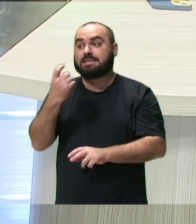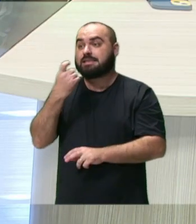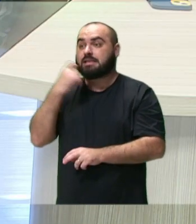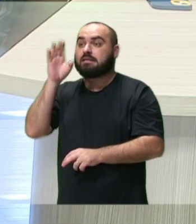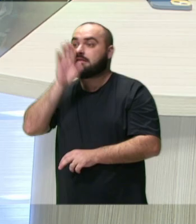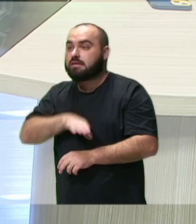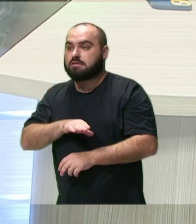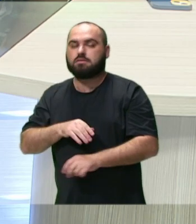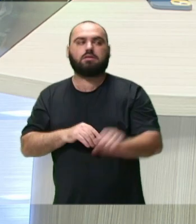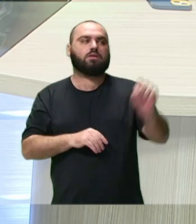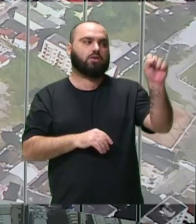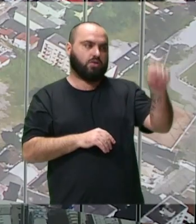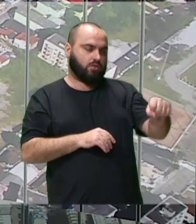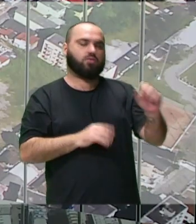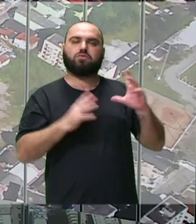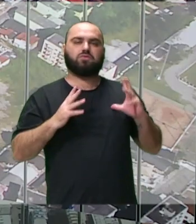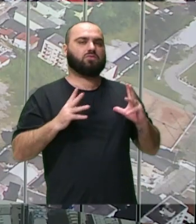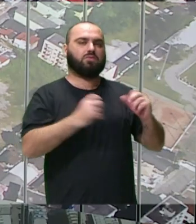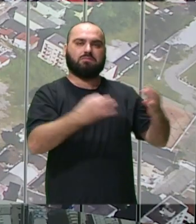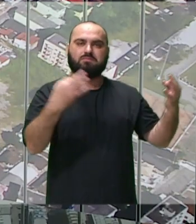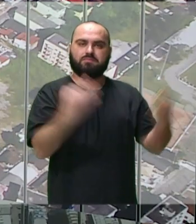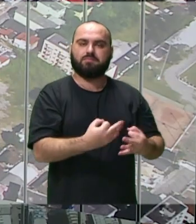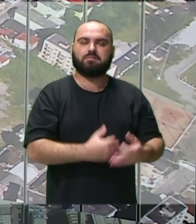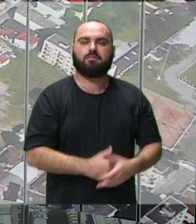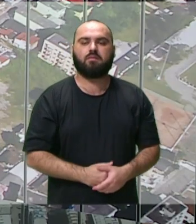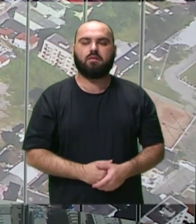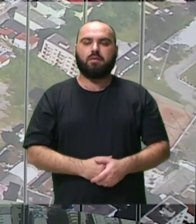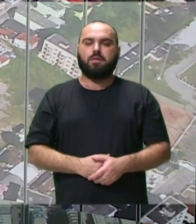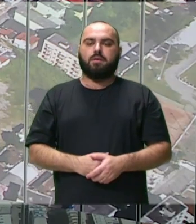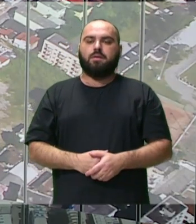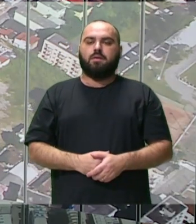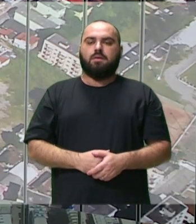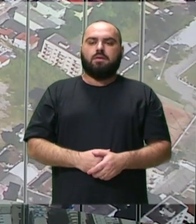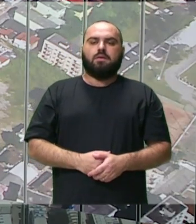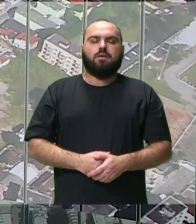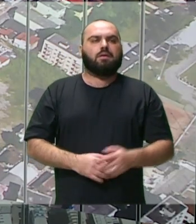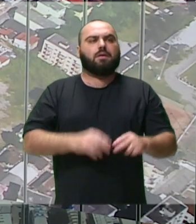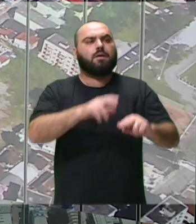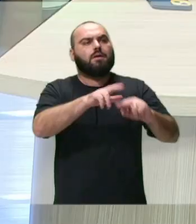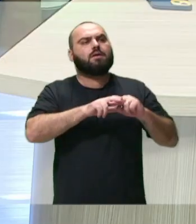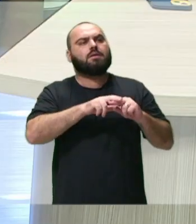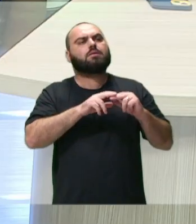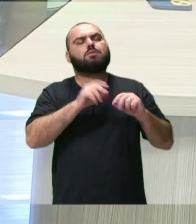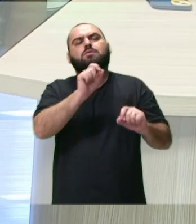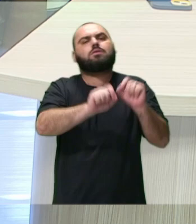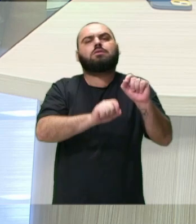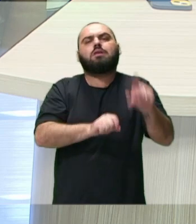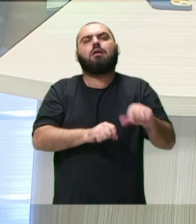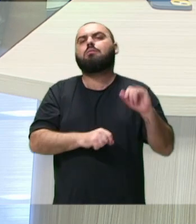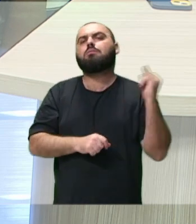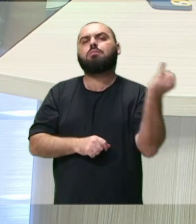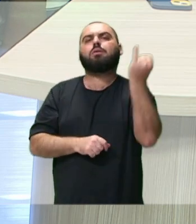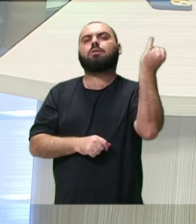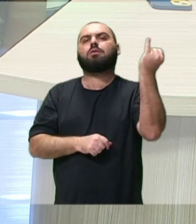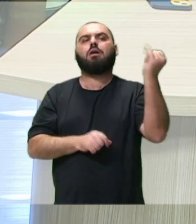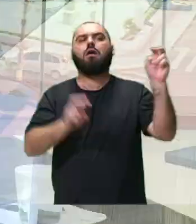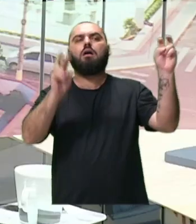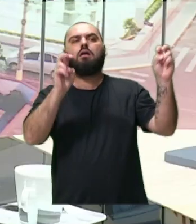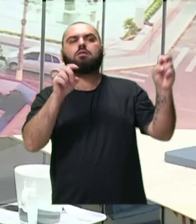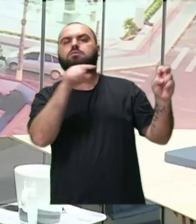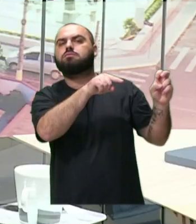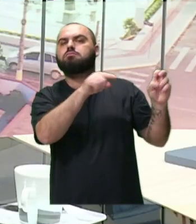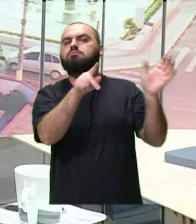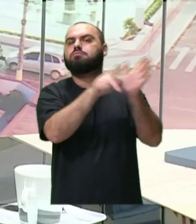bastante meninas, né, vereadora? E qual a importância da participação da mulher na política, esse tema que vai ser abordado com essas estudantes? A